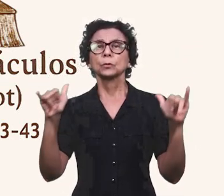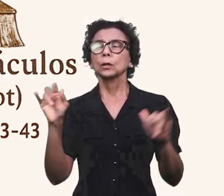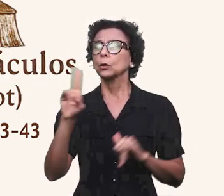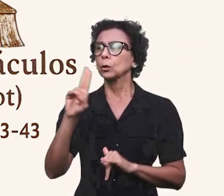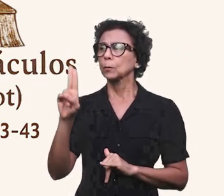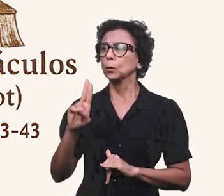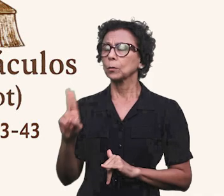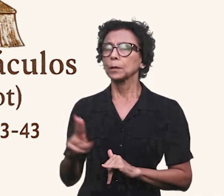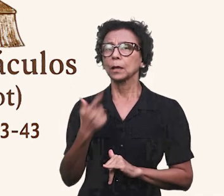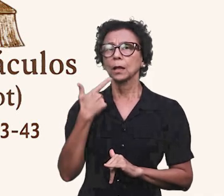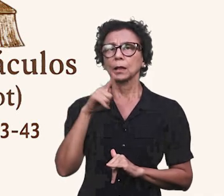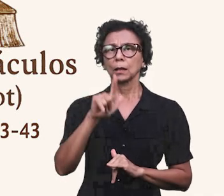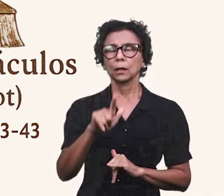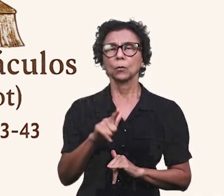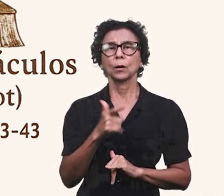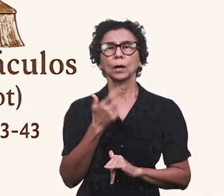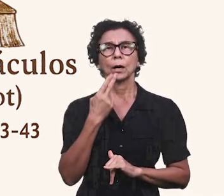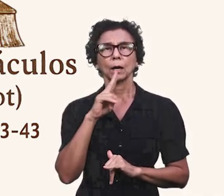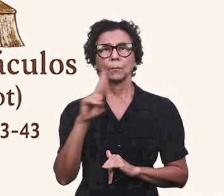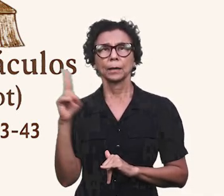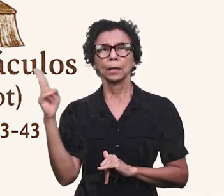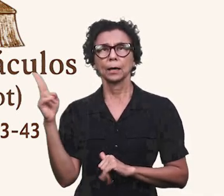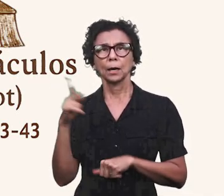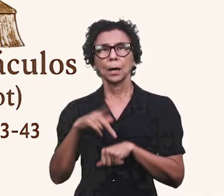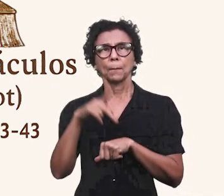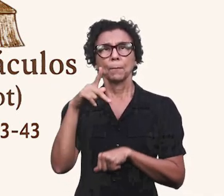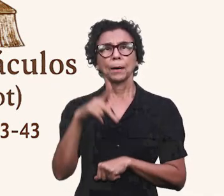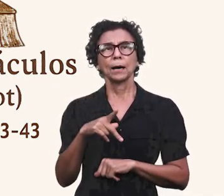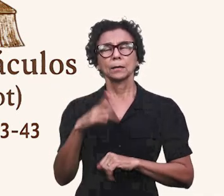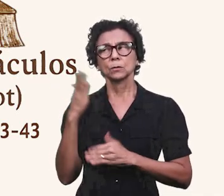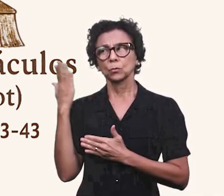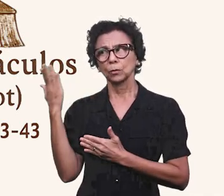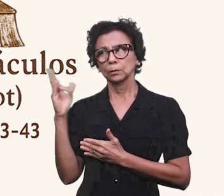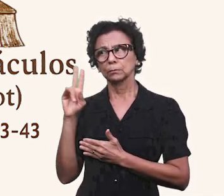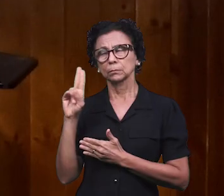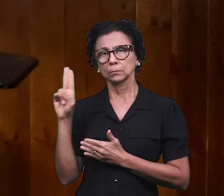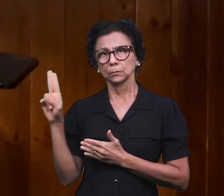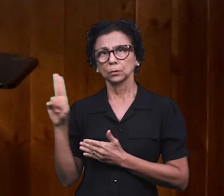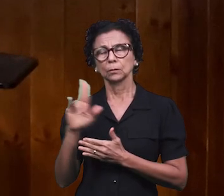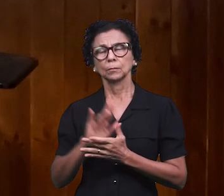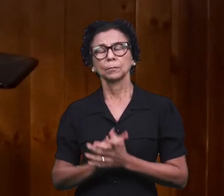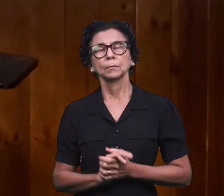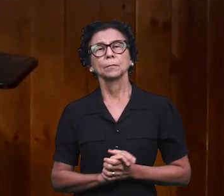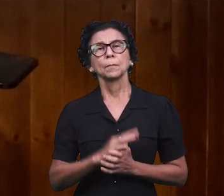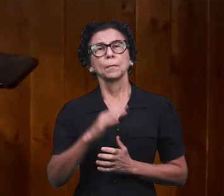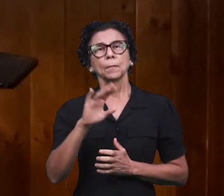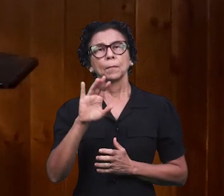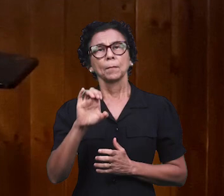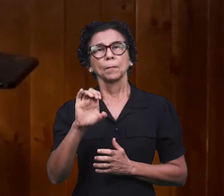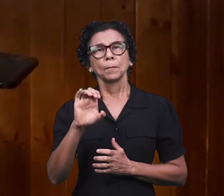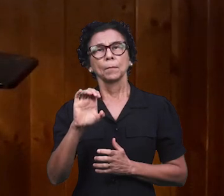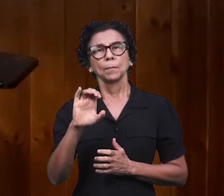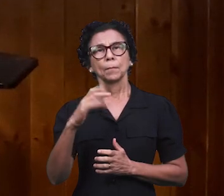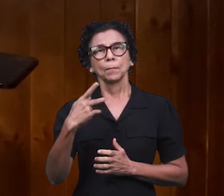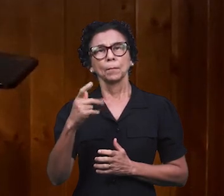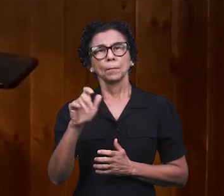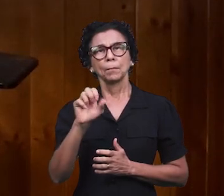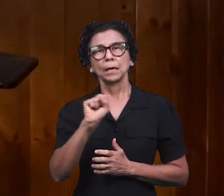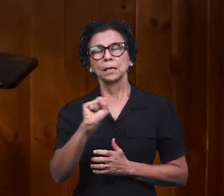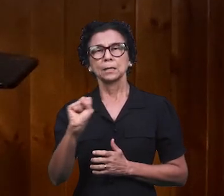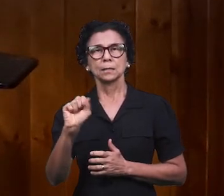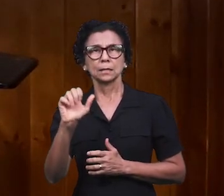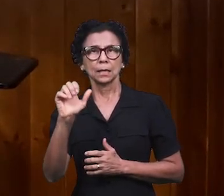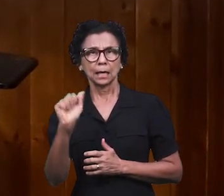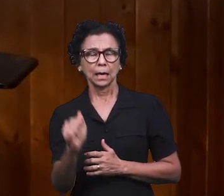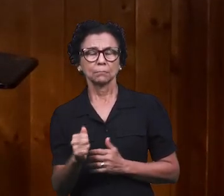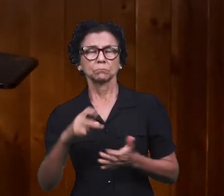em hebraico. Páscoa, nome é Pesach, significa passar por cima. Tem uma conotação